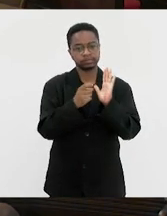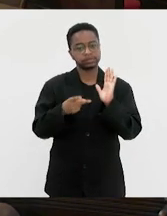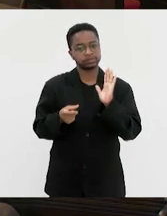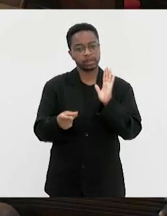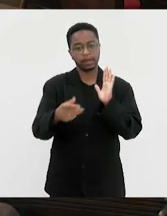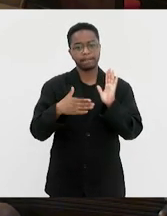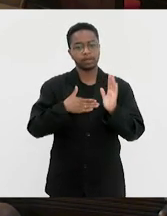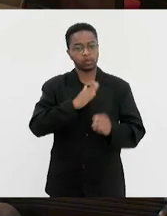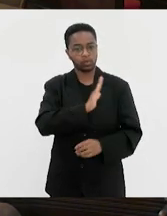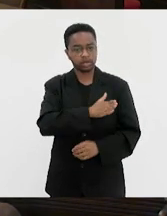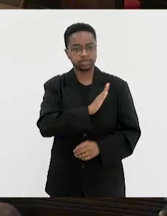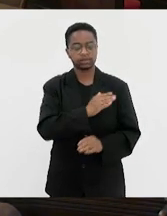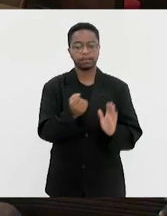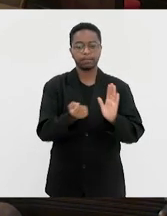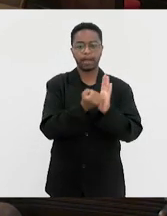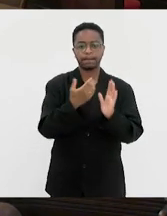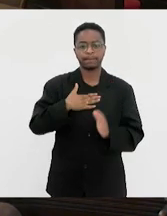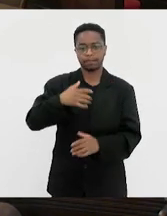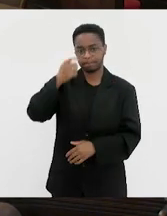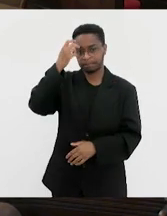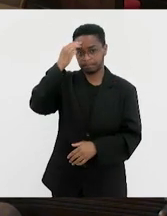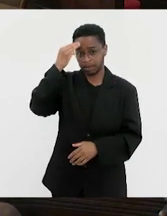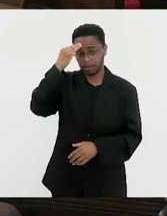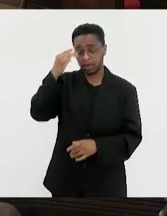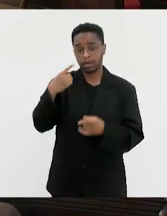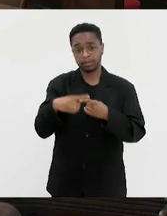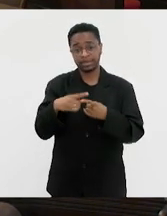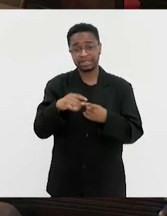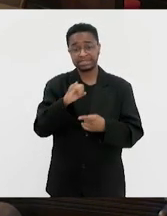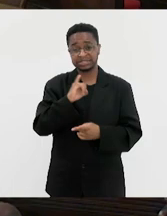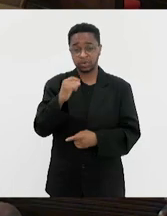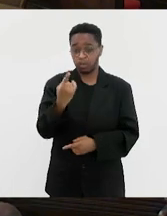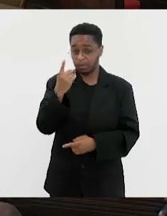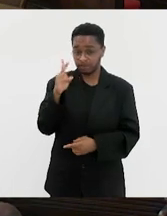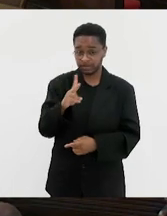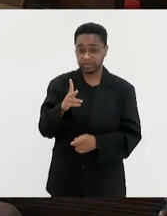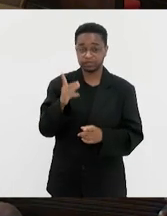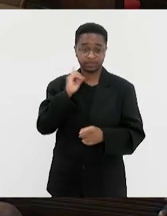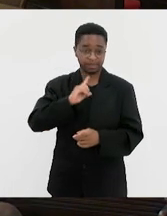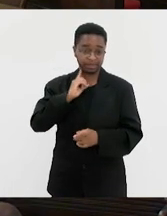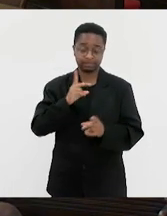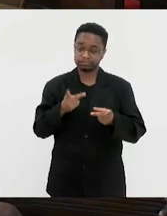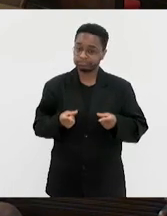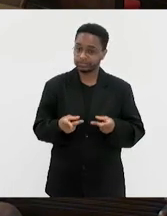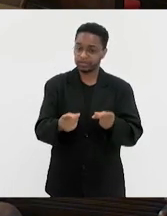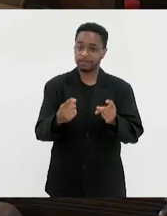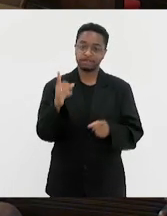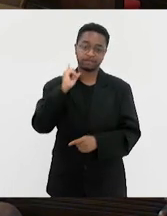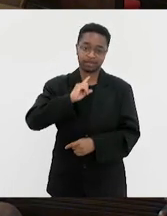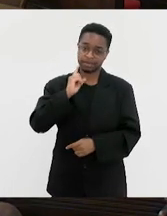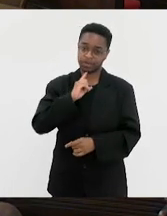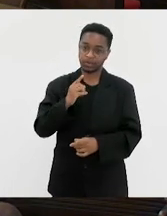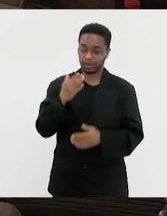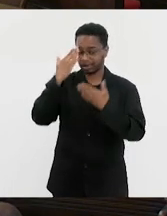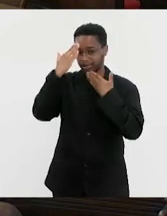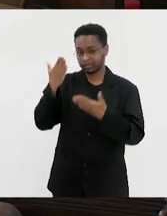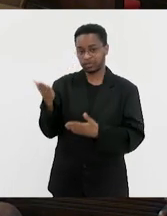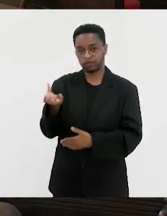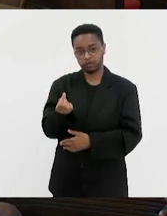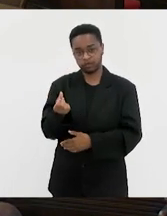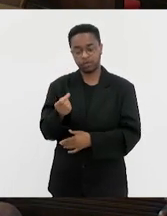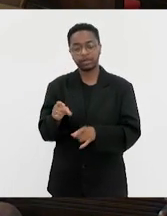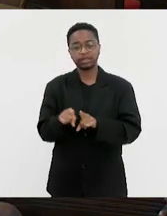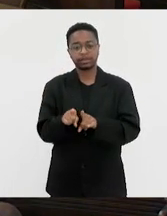coração, na minha memória, porque aqui é uma vez Flamengo, sempre Flamengo, graças a ele. E essas memórias